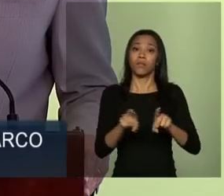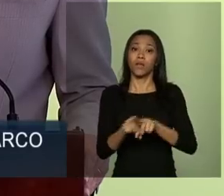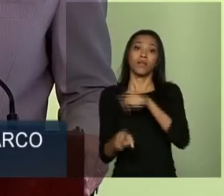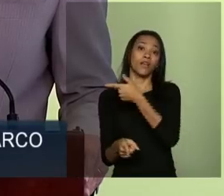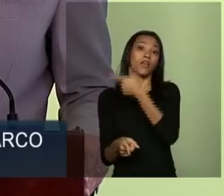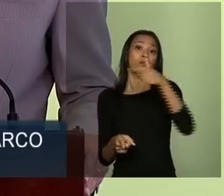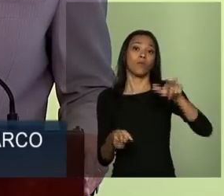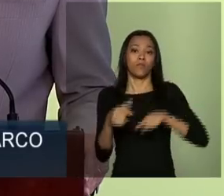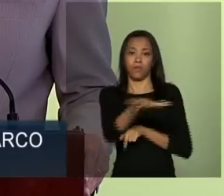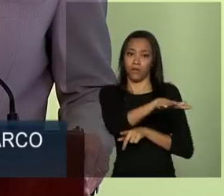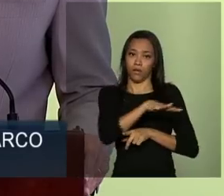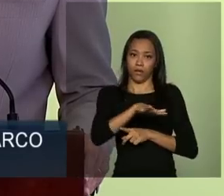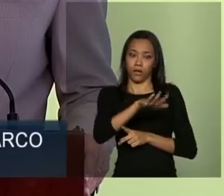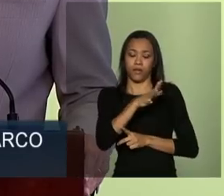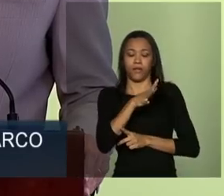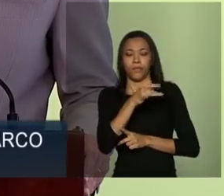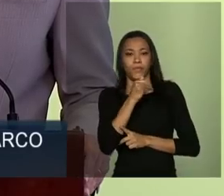de